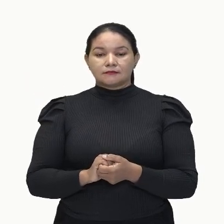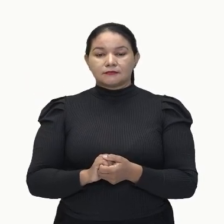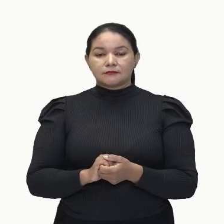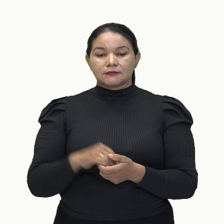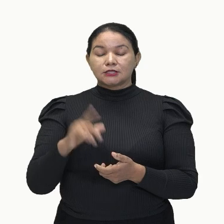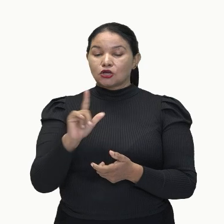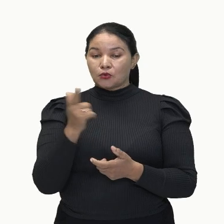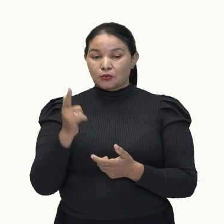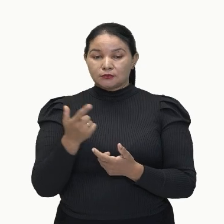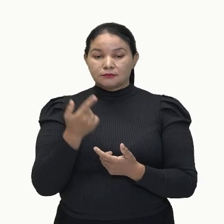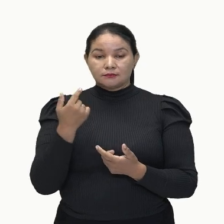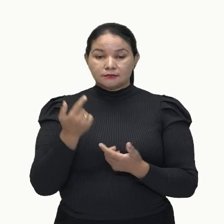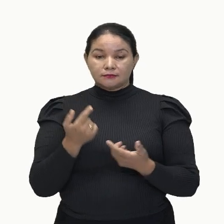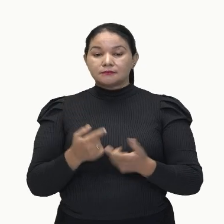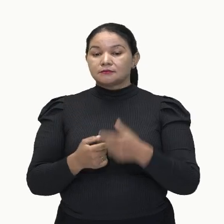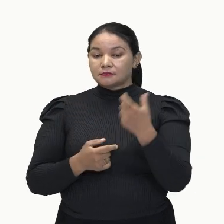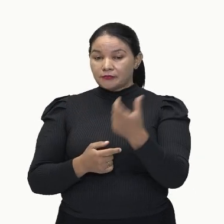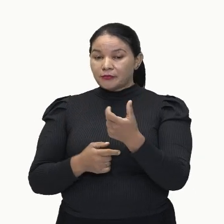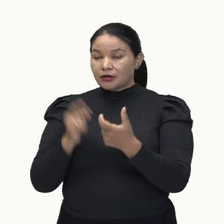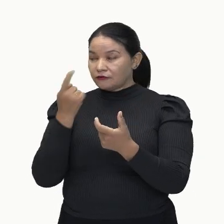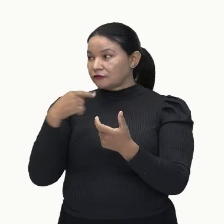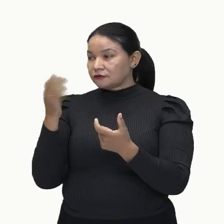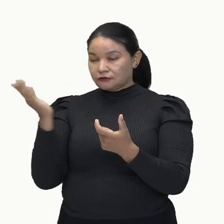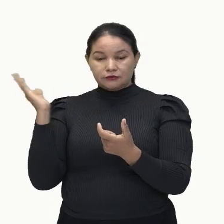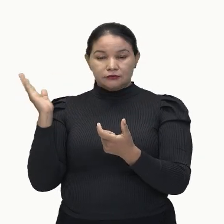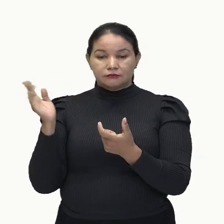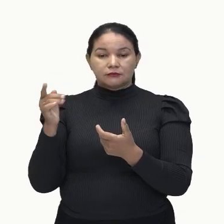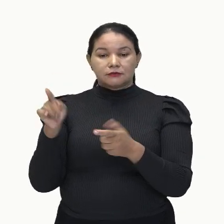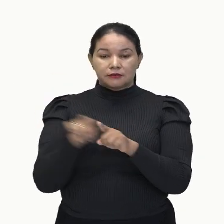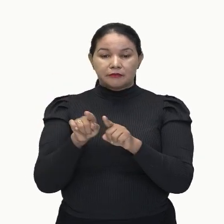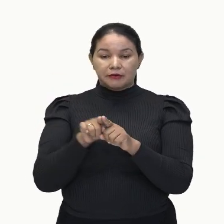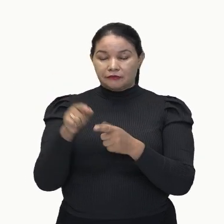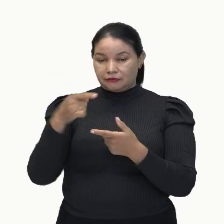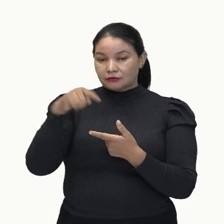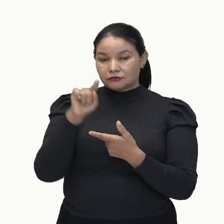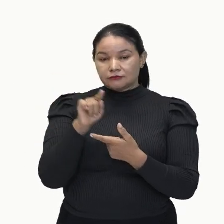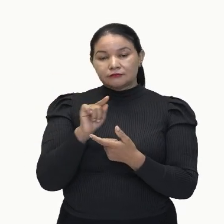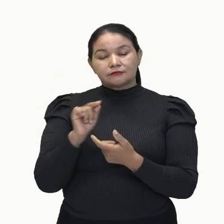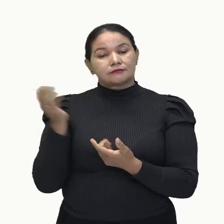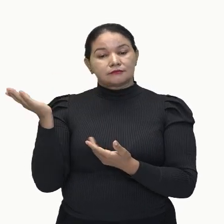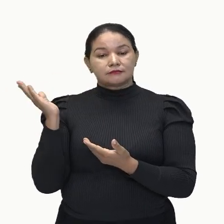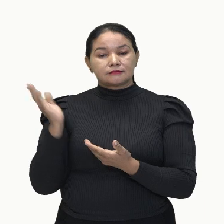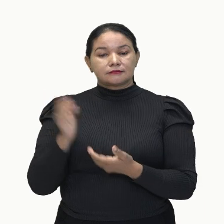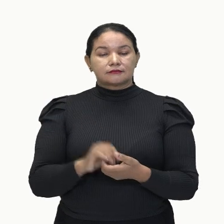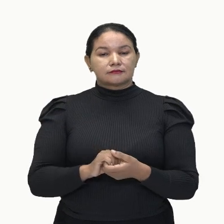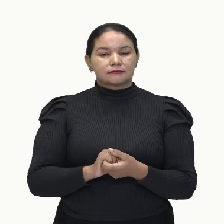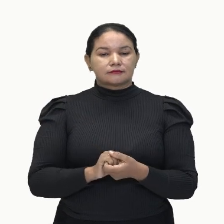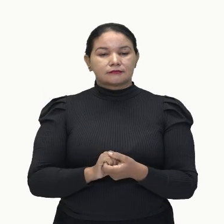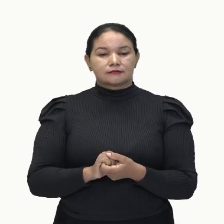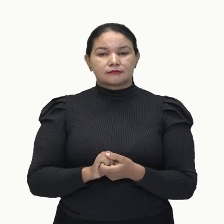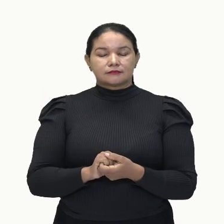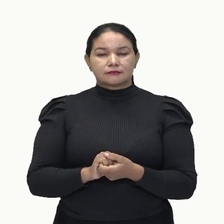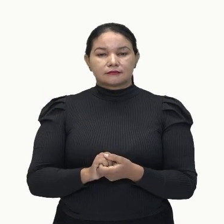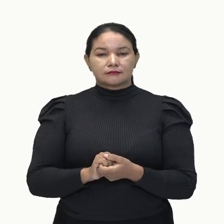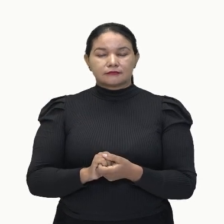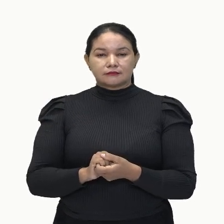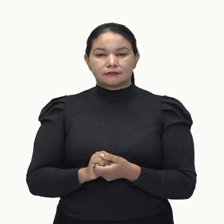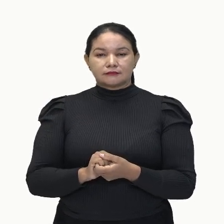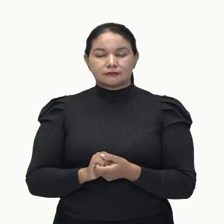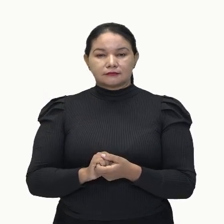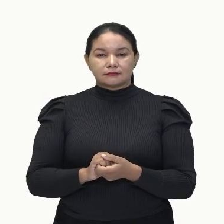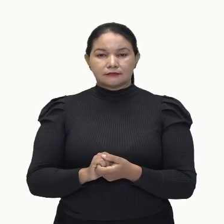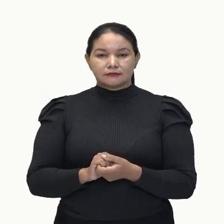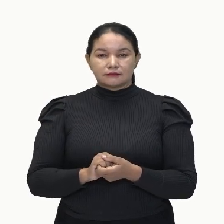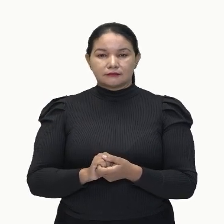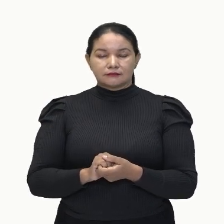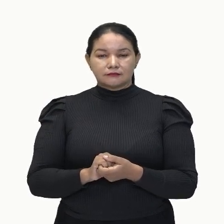permita permita devv devas olha t